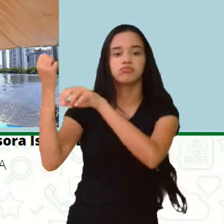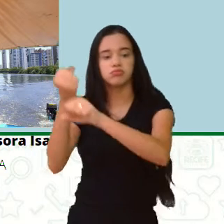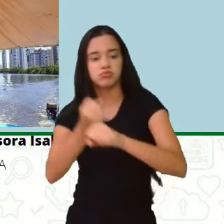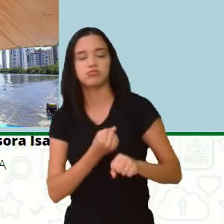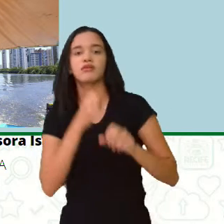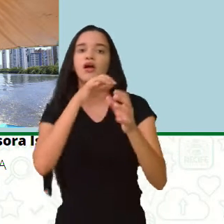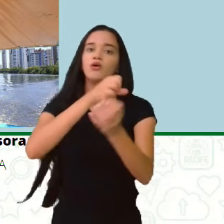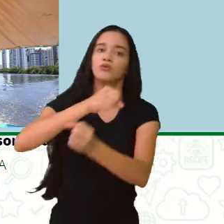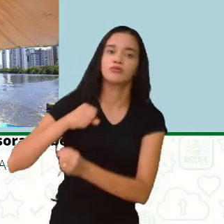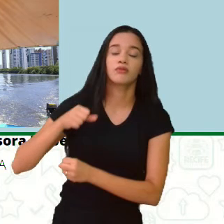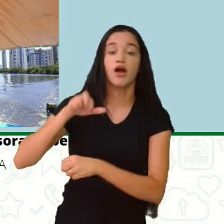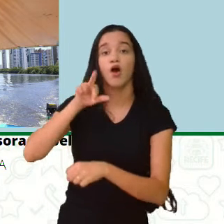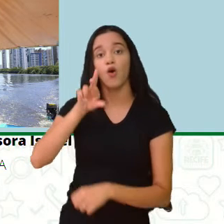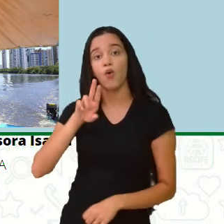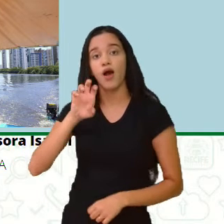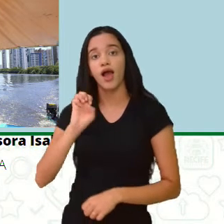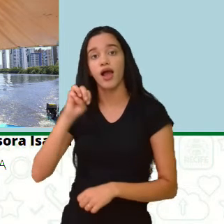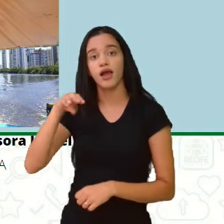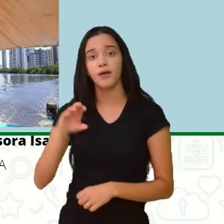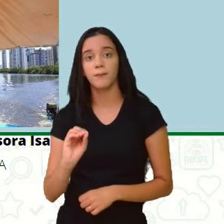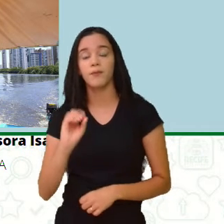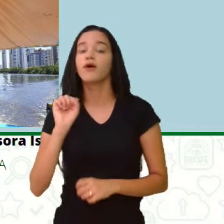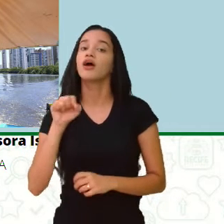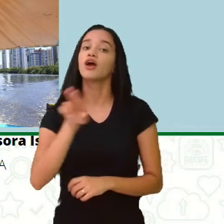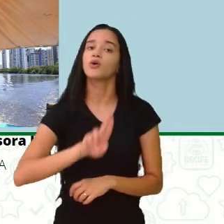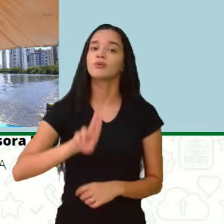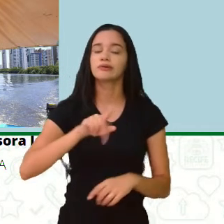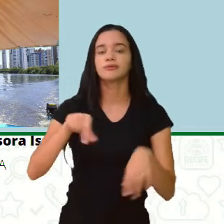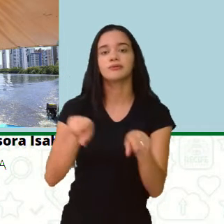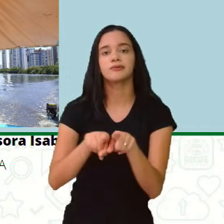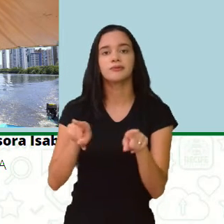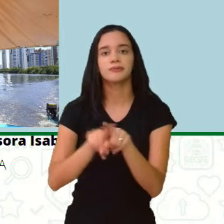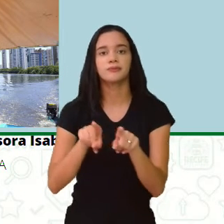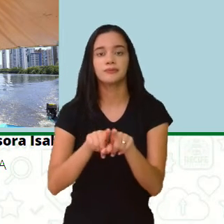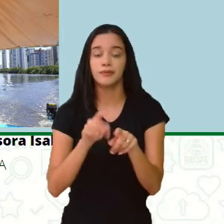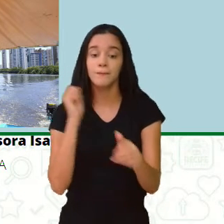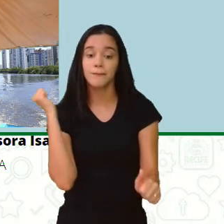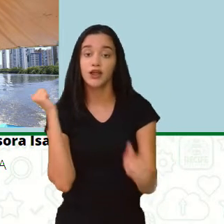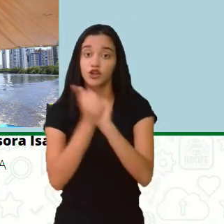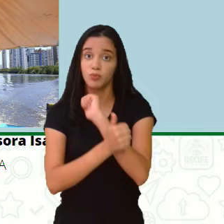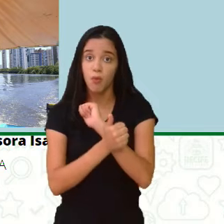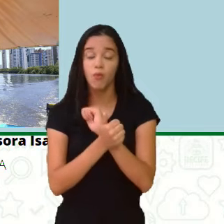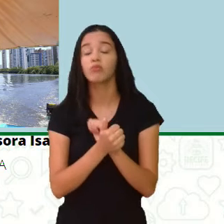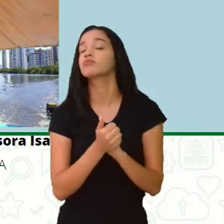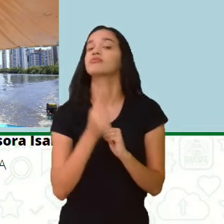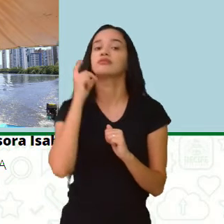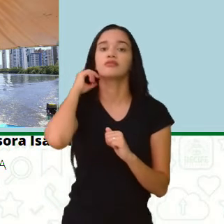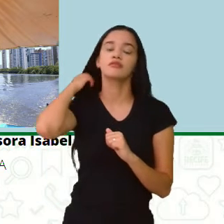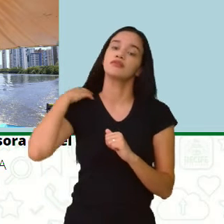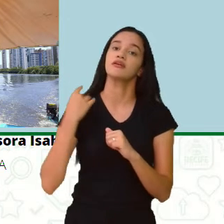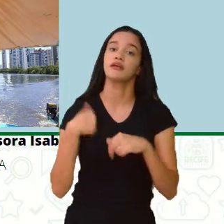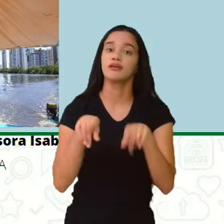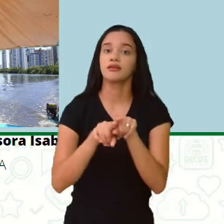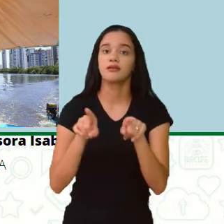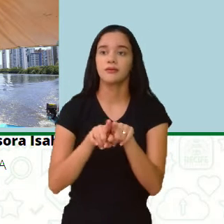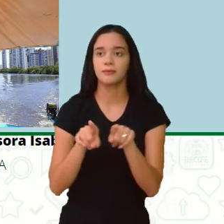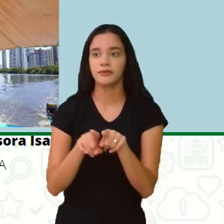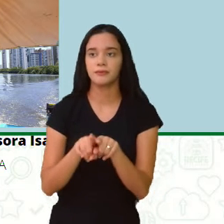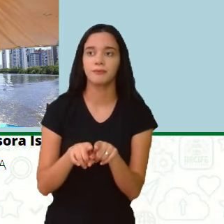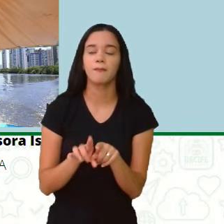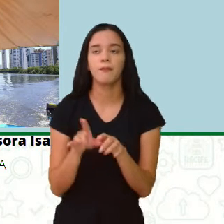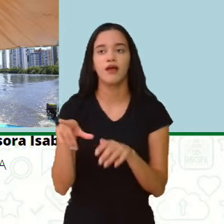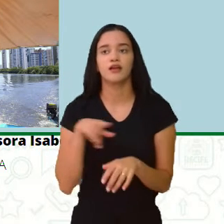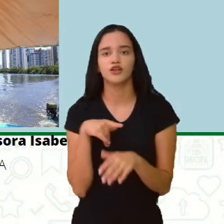no rio Capibaribe. Então, ele é usado também para esporte. Sua vegetação também desempenha um